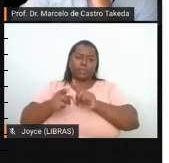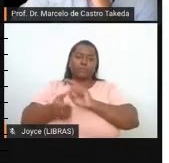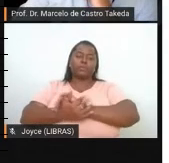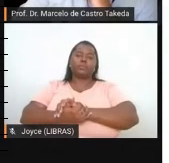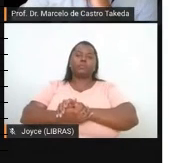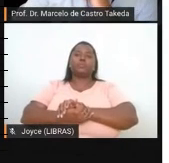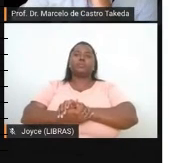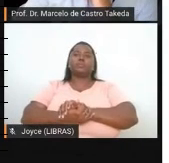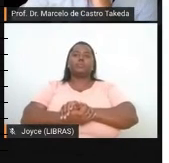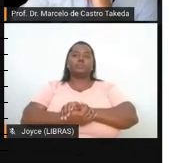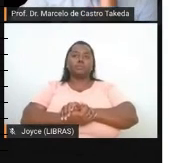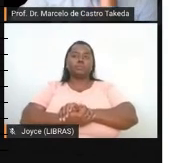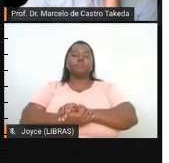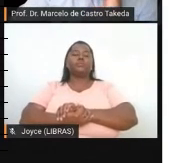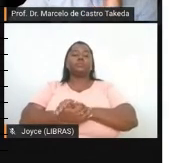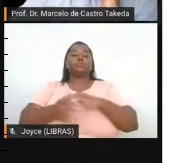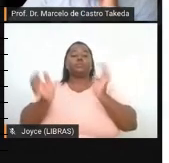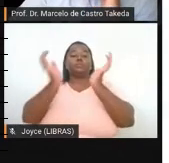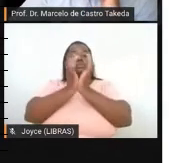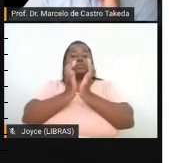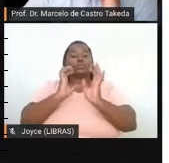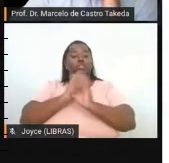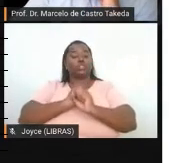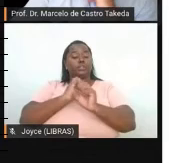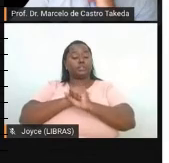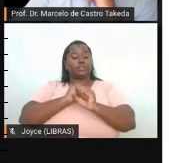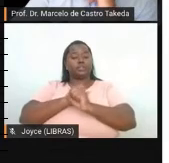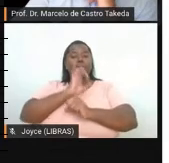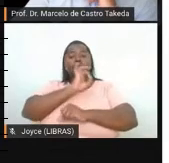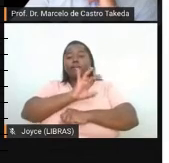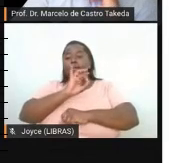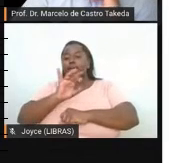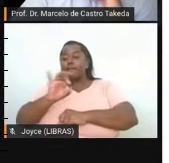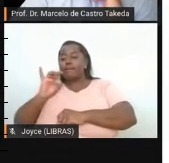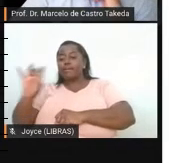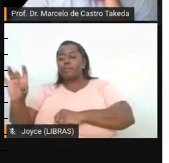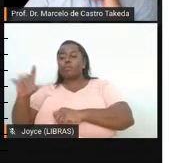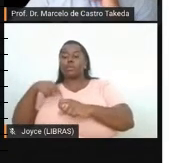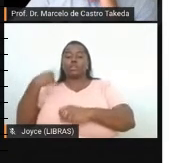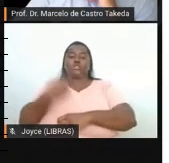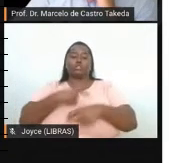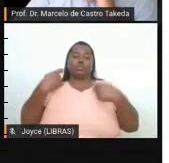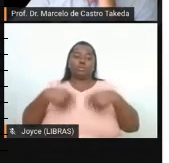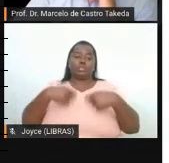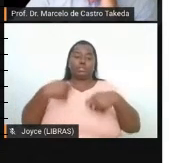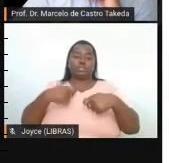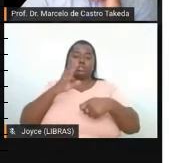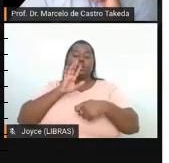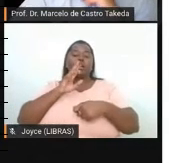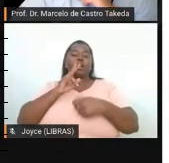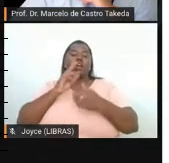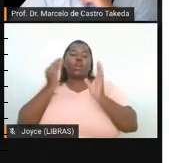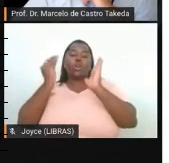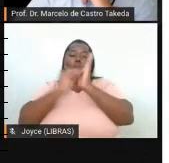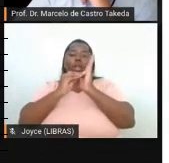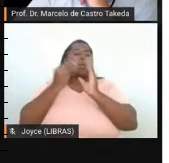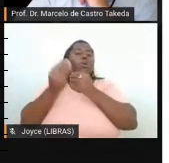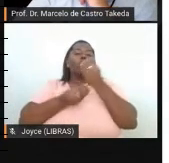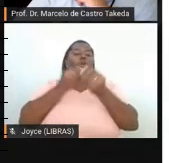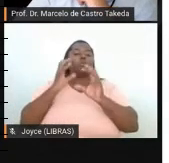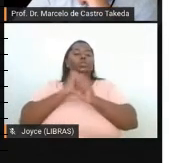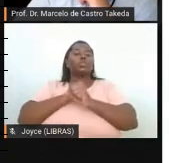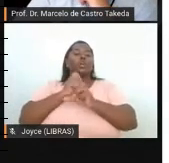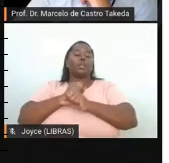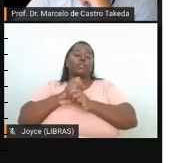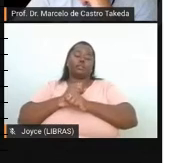Na categoria de notas, cada uma dessas categorias, a gente precisa dizer como é que a nota vai ser computada.